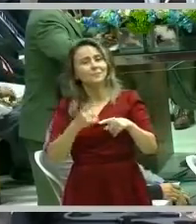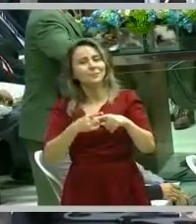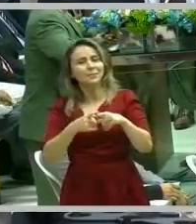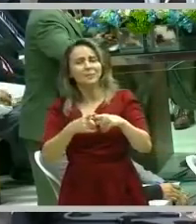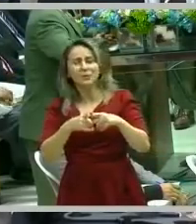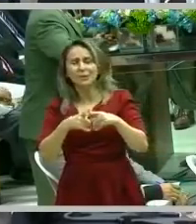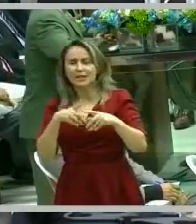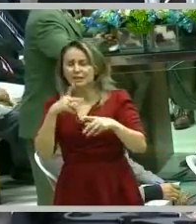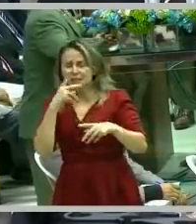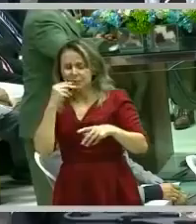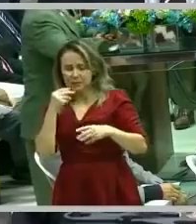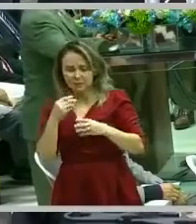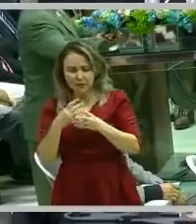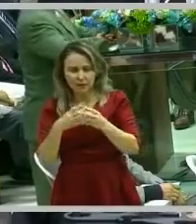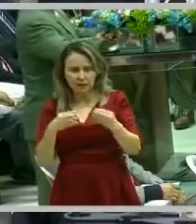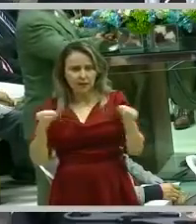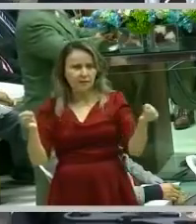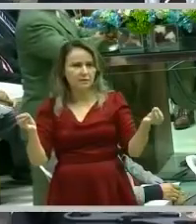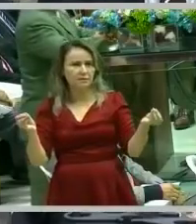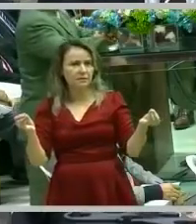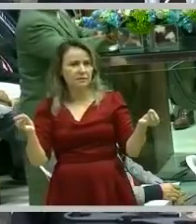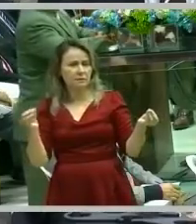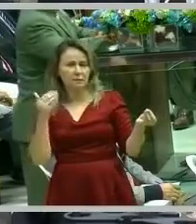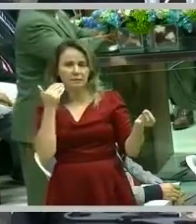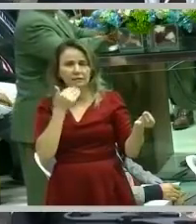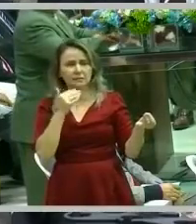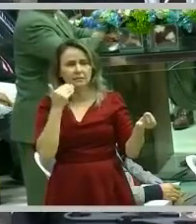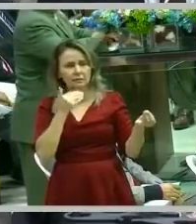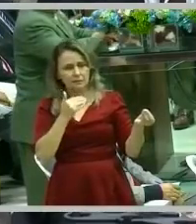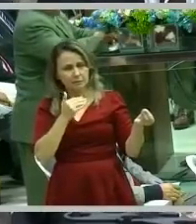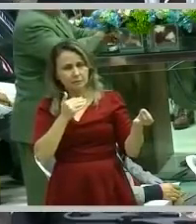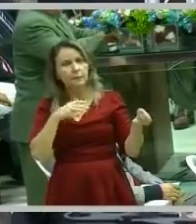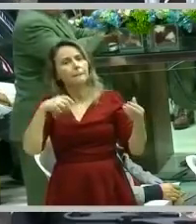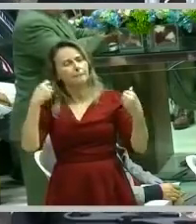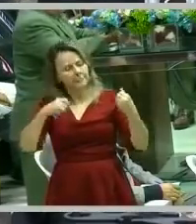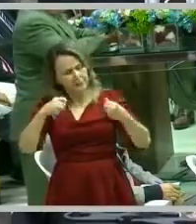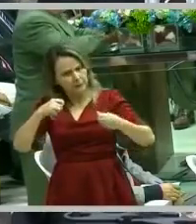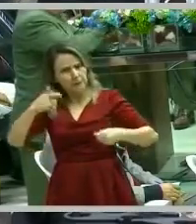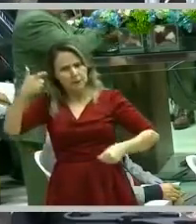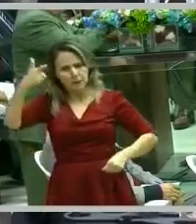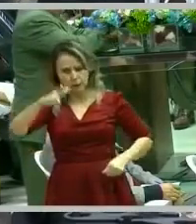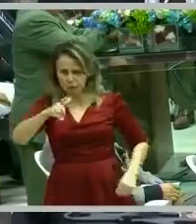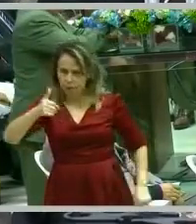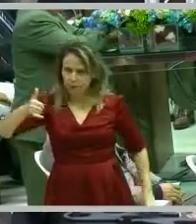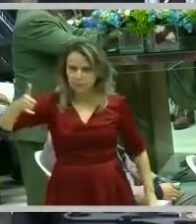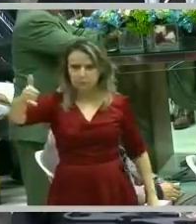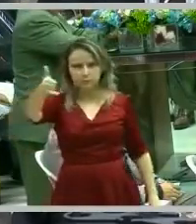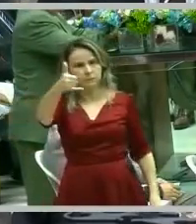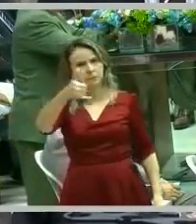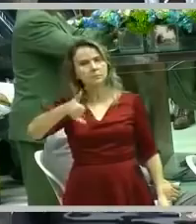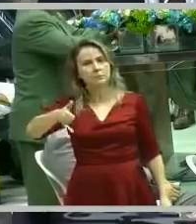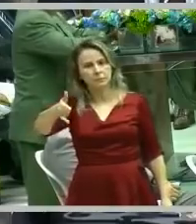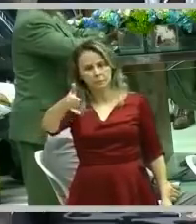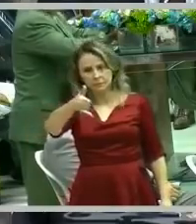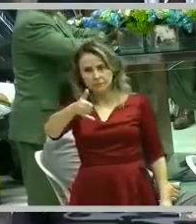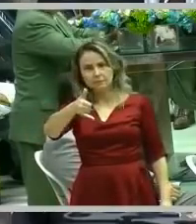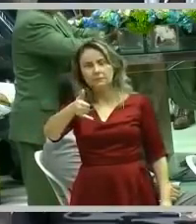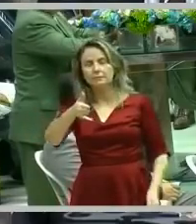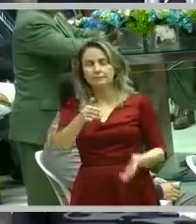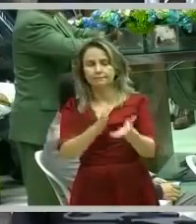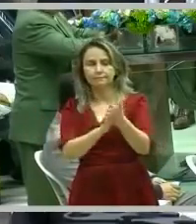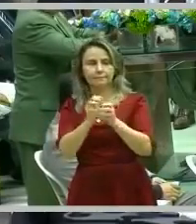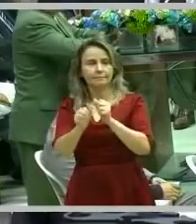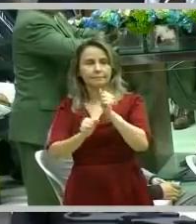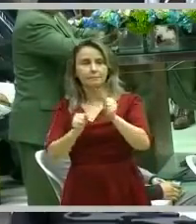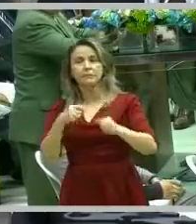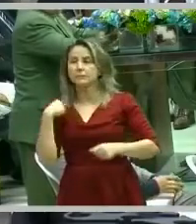velha enferrujada. Aleluia. Precisa receber óleo de novo, precisa receber renovo de Deus. Aleluia. E